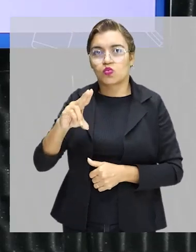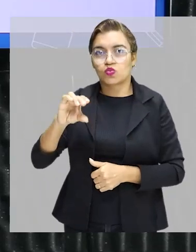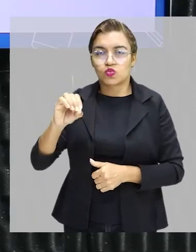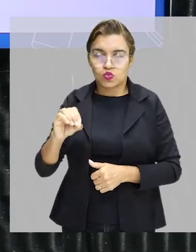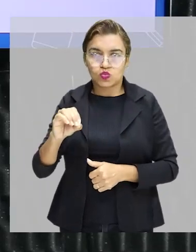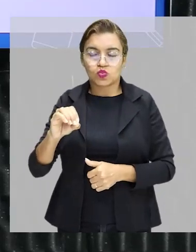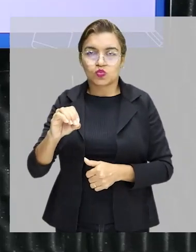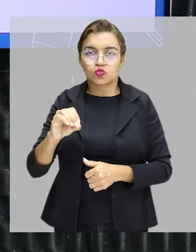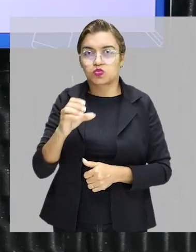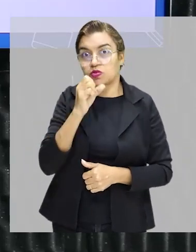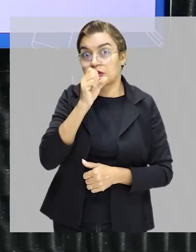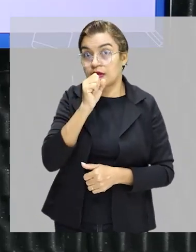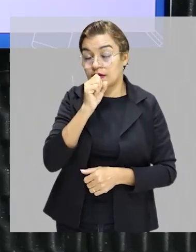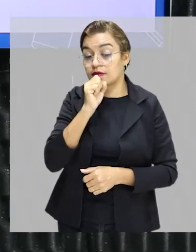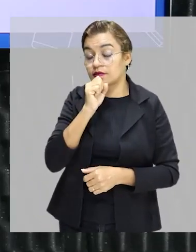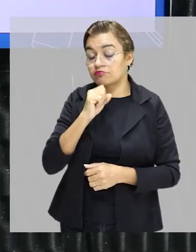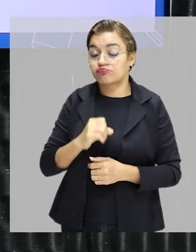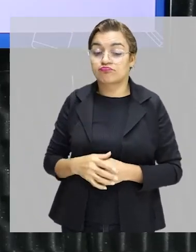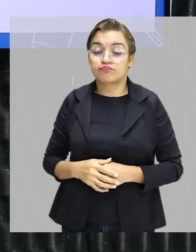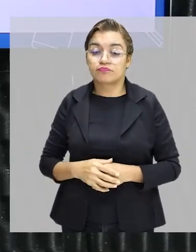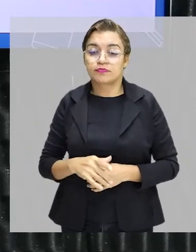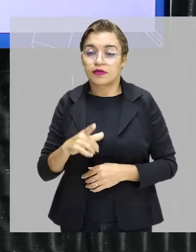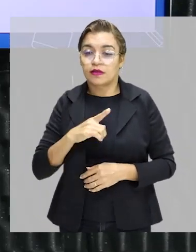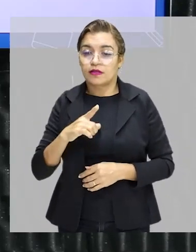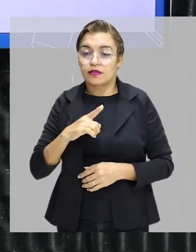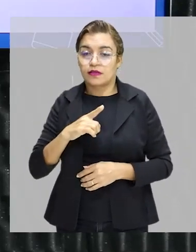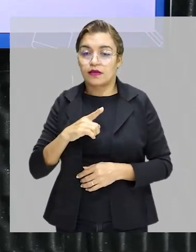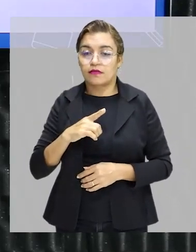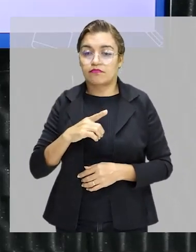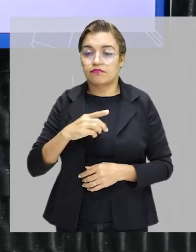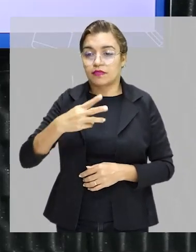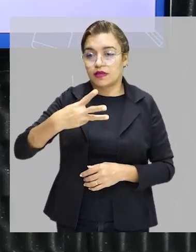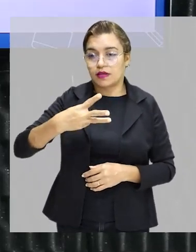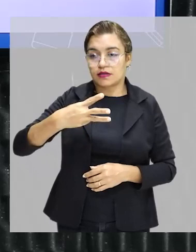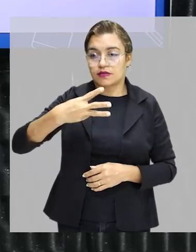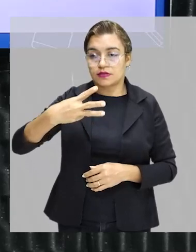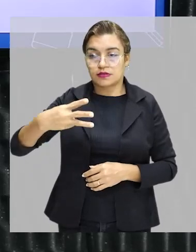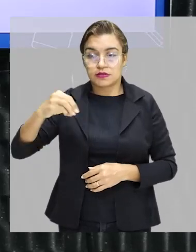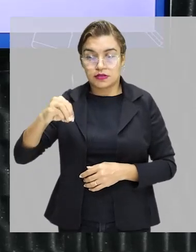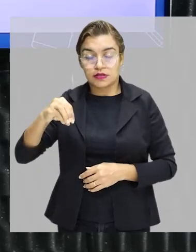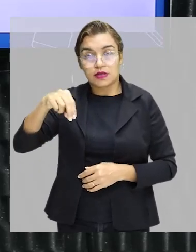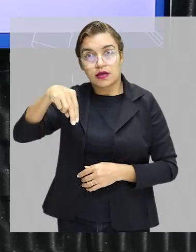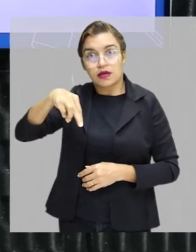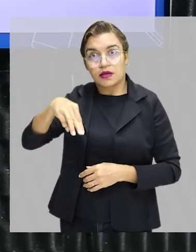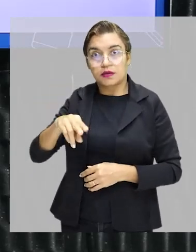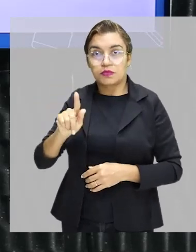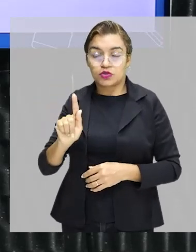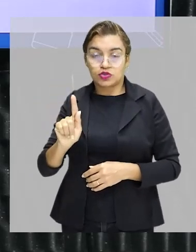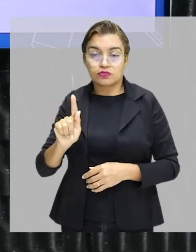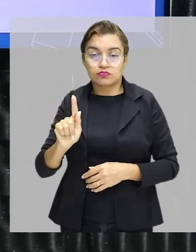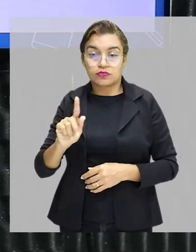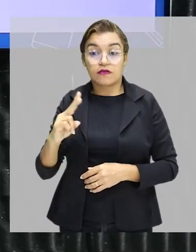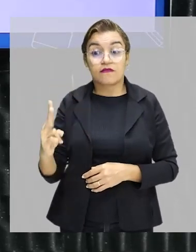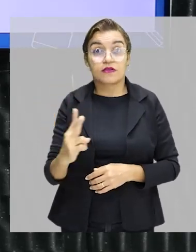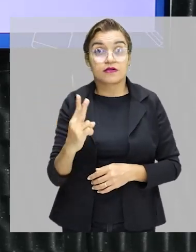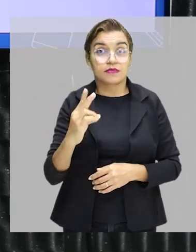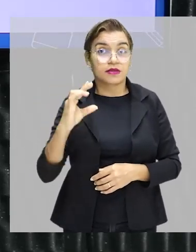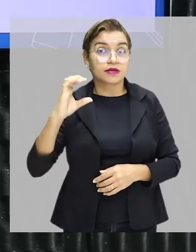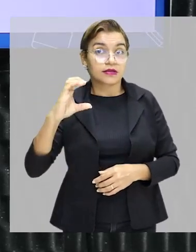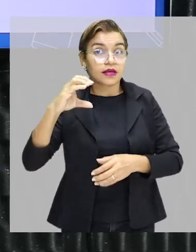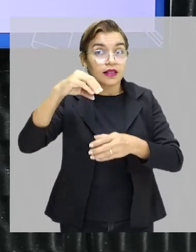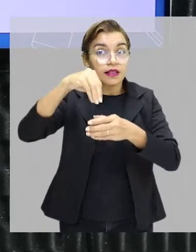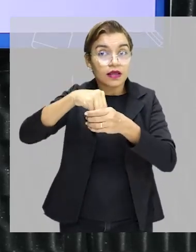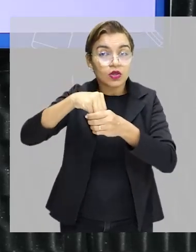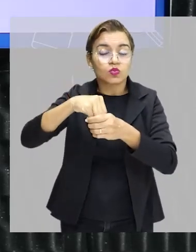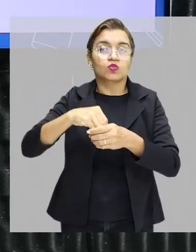laranjada. Então, inicialmente, a concentração é de 330 miligramas, né, da vitamina C,